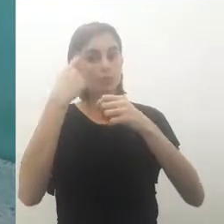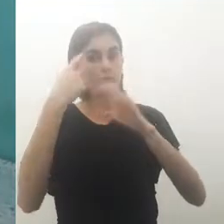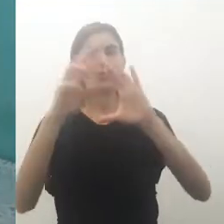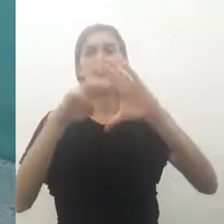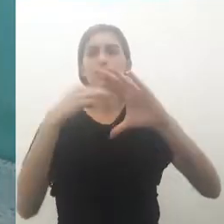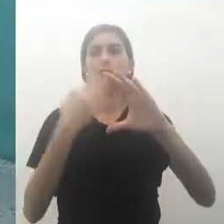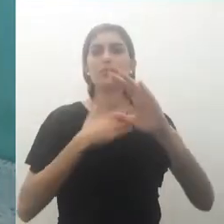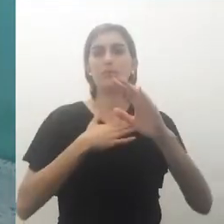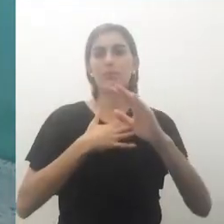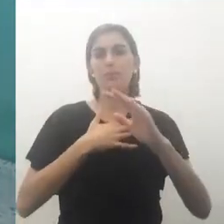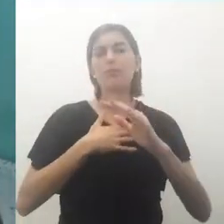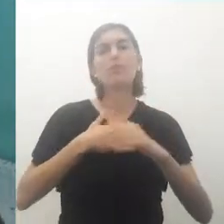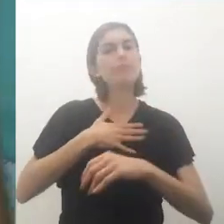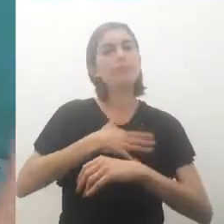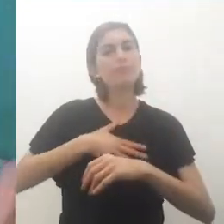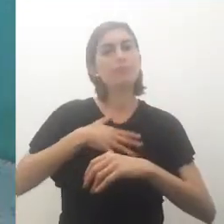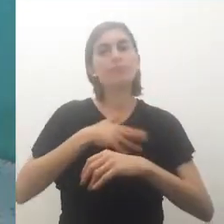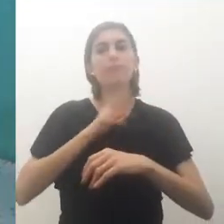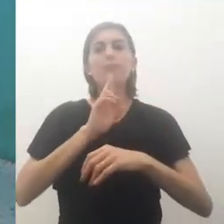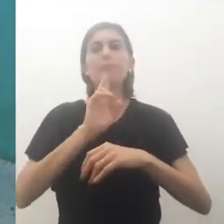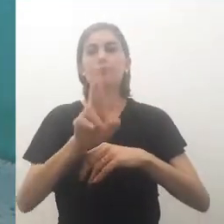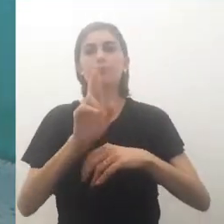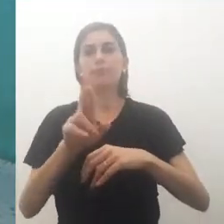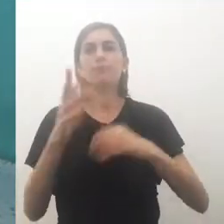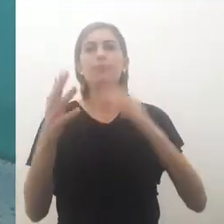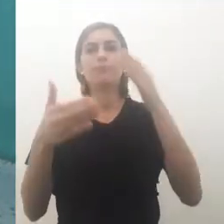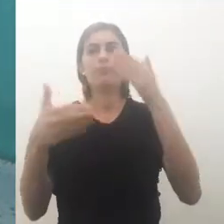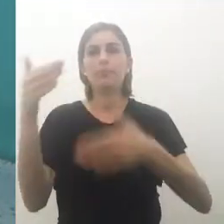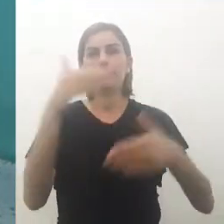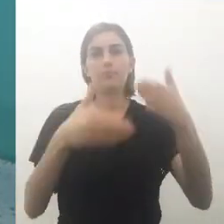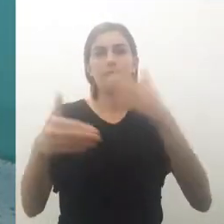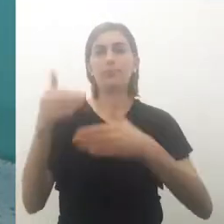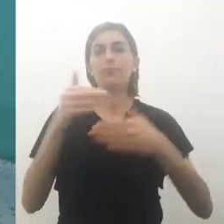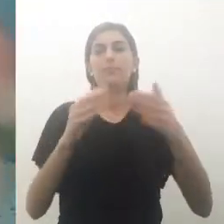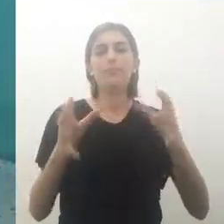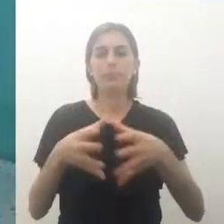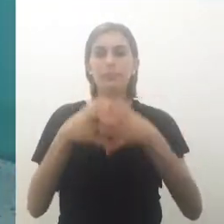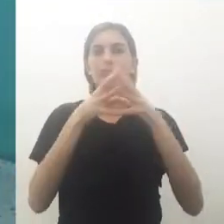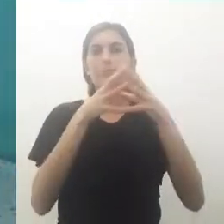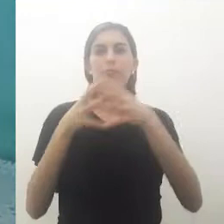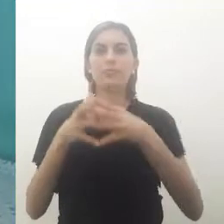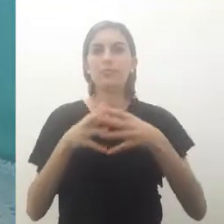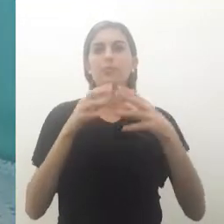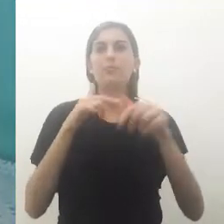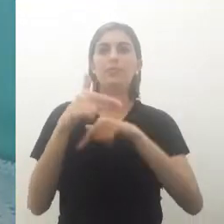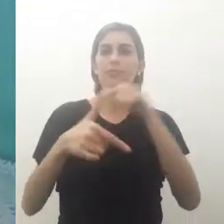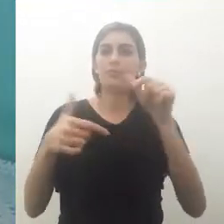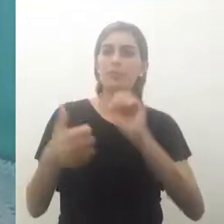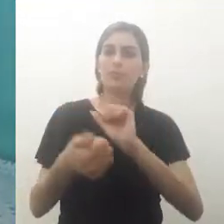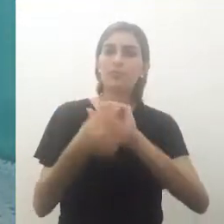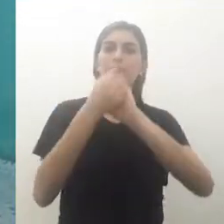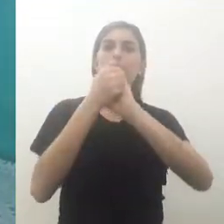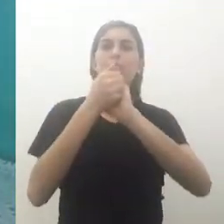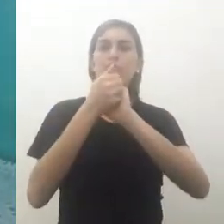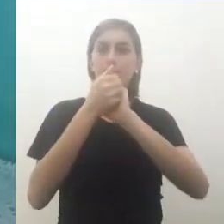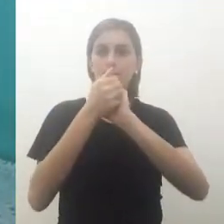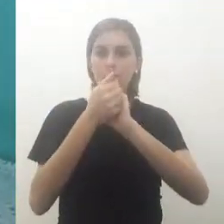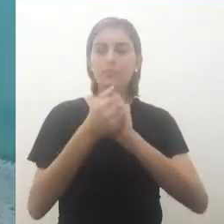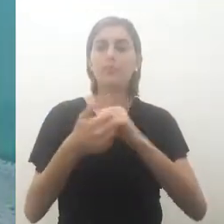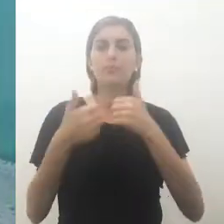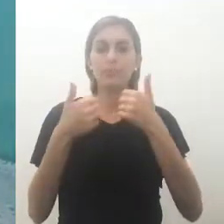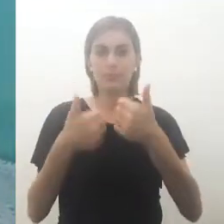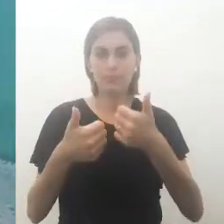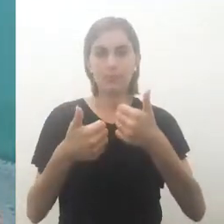para cá que a gente vai ter o maior prazer em participar dessa construção coletiva. A gente trabalhando junto tem um sucesso ainda